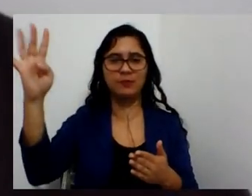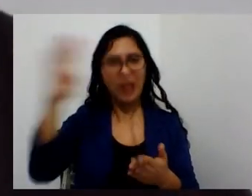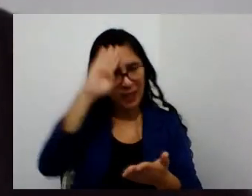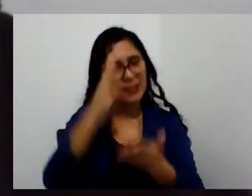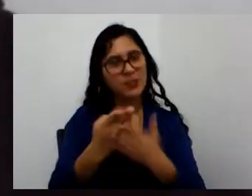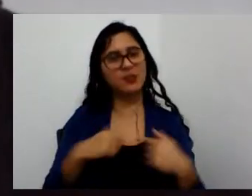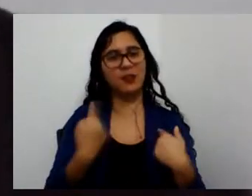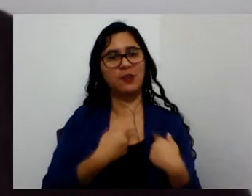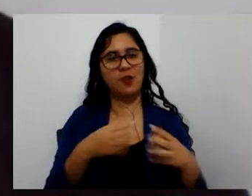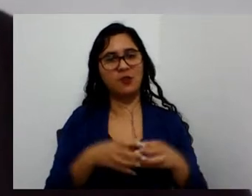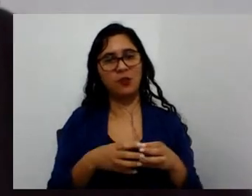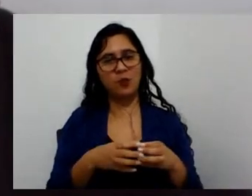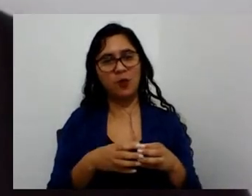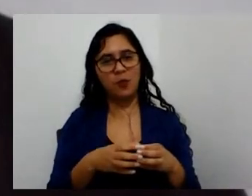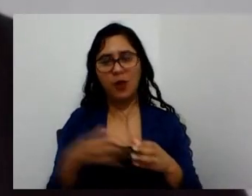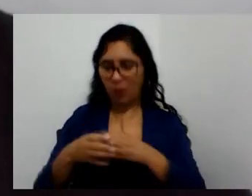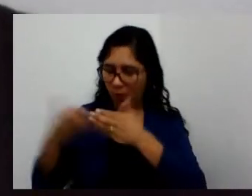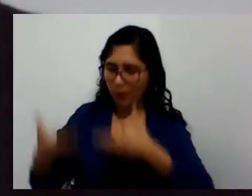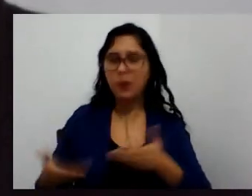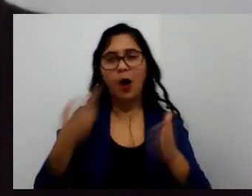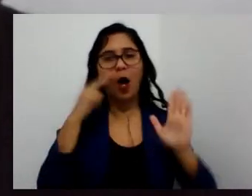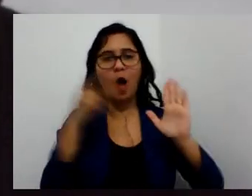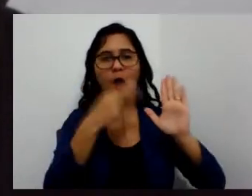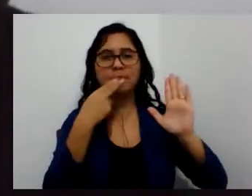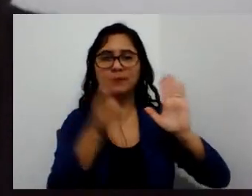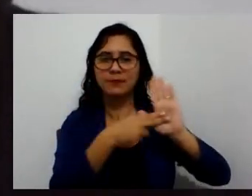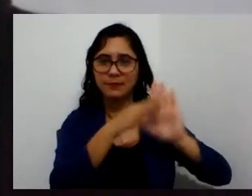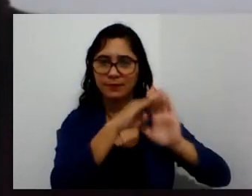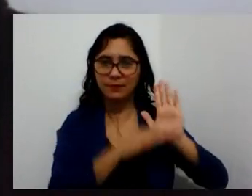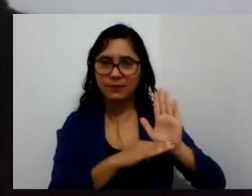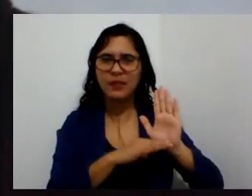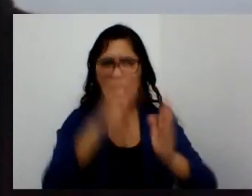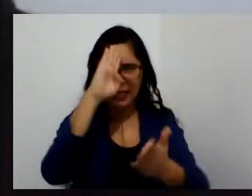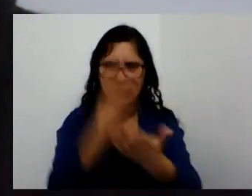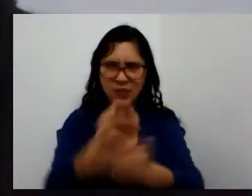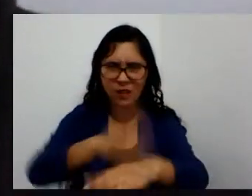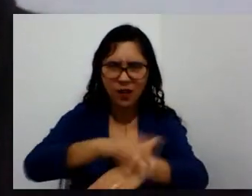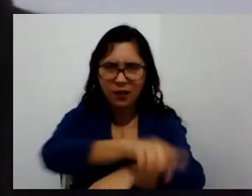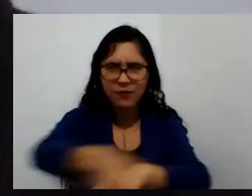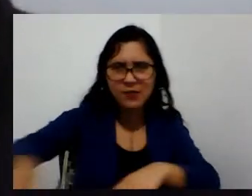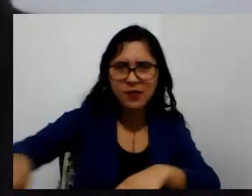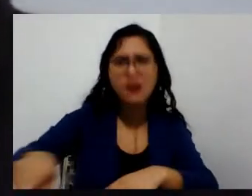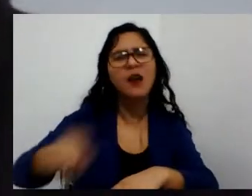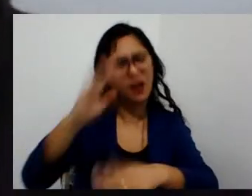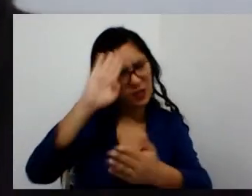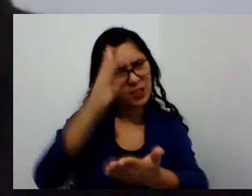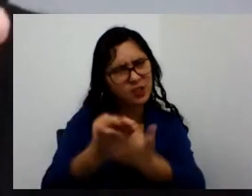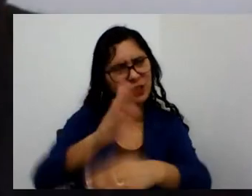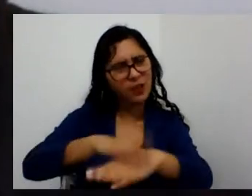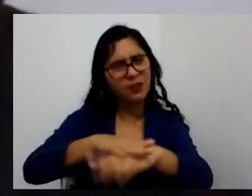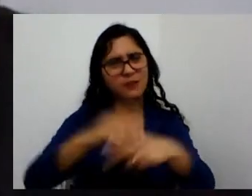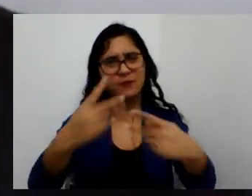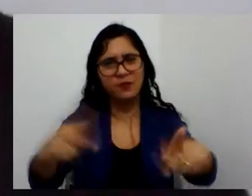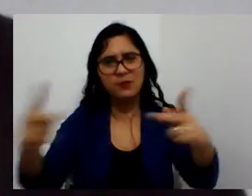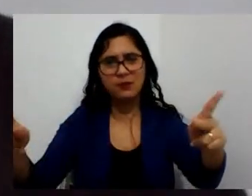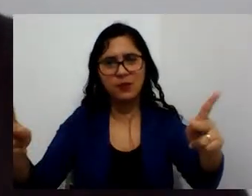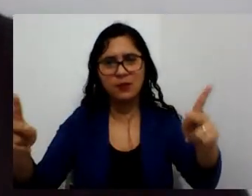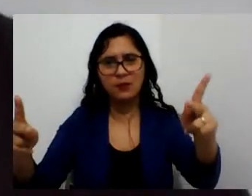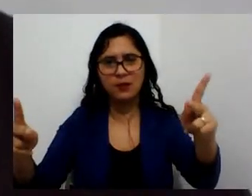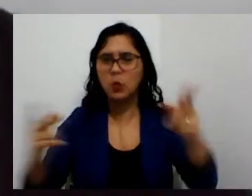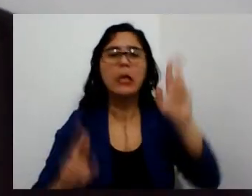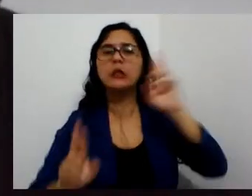gente. Acreditem na nossa equipe, na nossa carta programa. Acreditem em vocês mesmos. Acreditem em vocês mesmos. Não tem nenhuma diferença entre